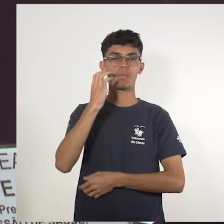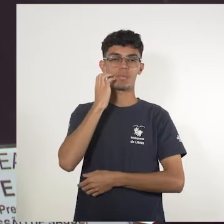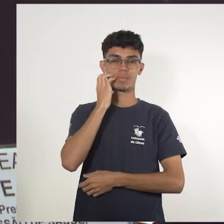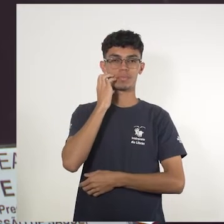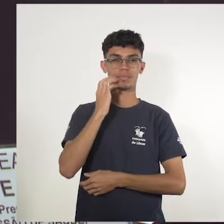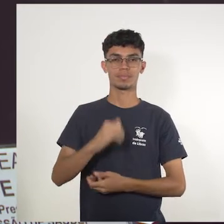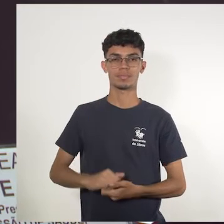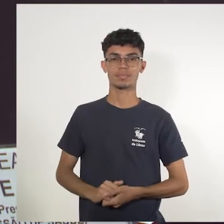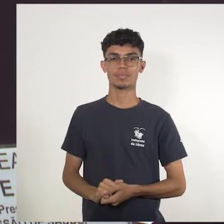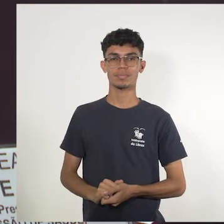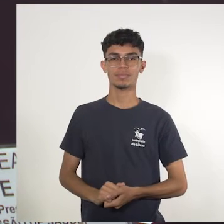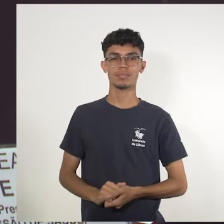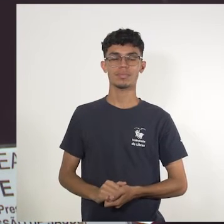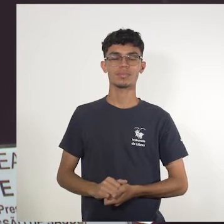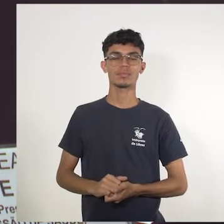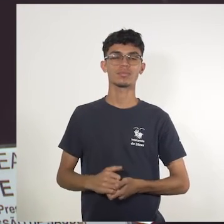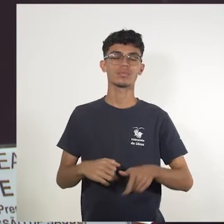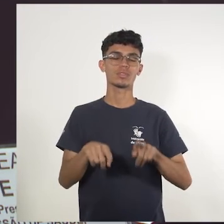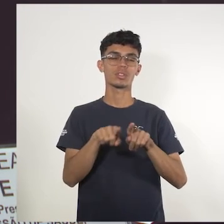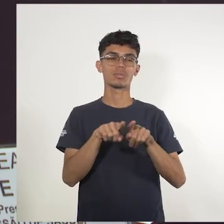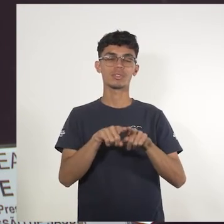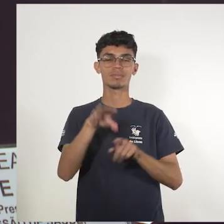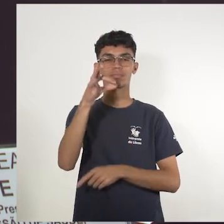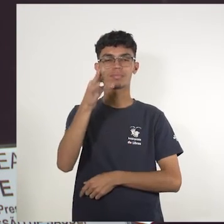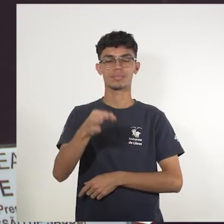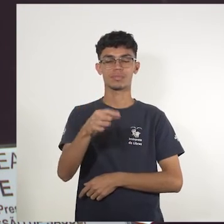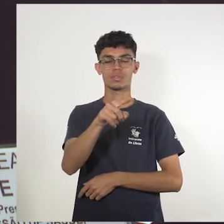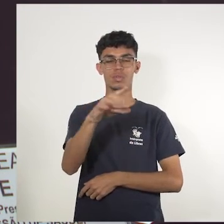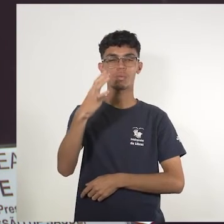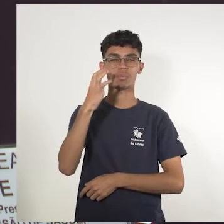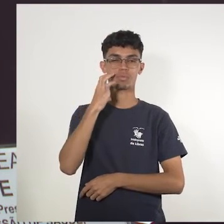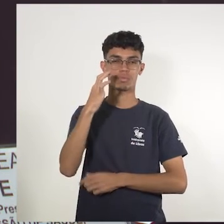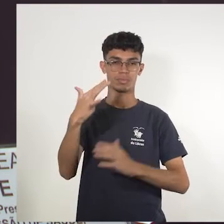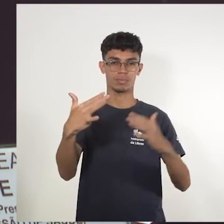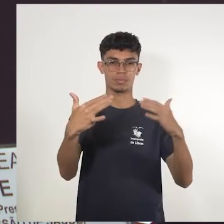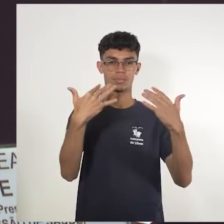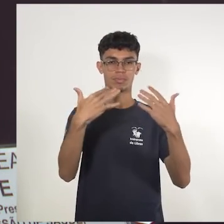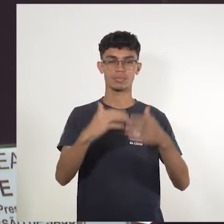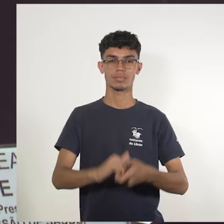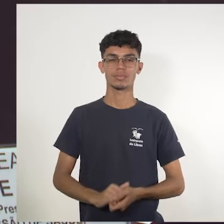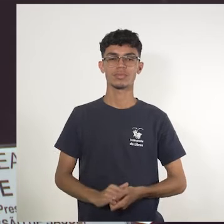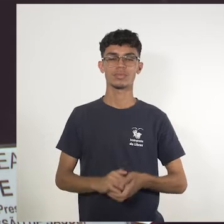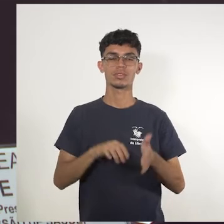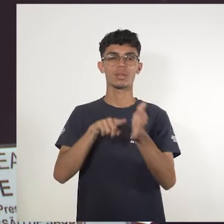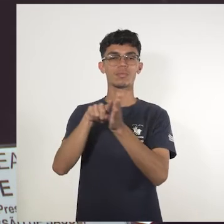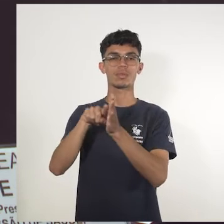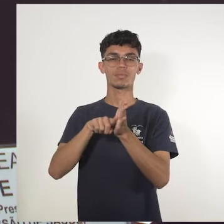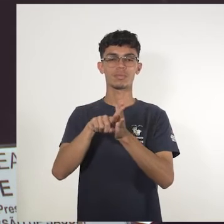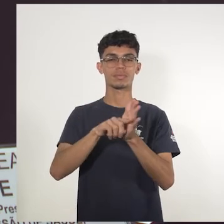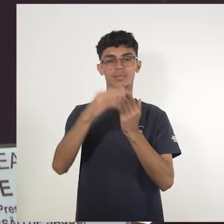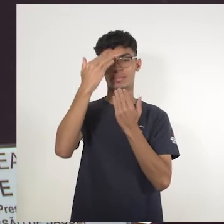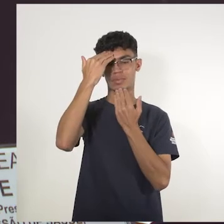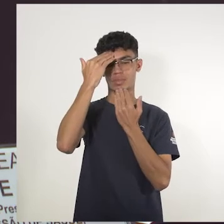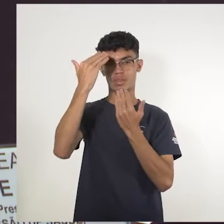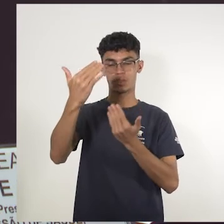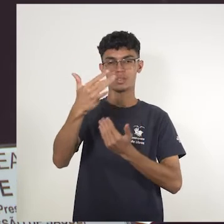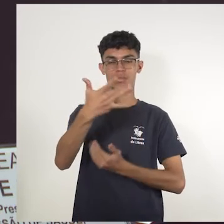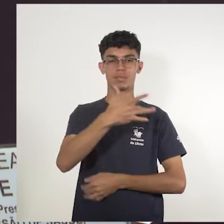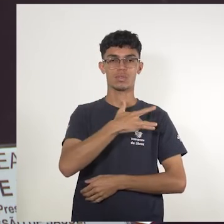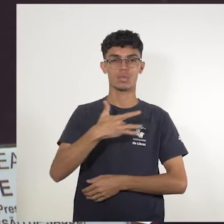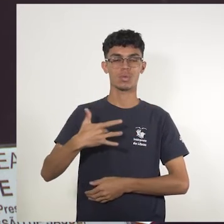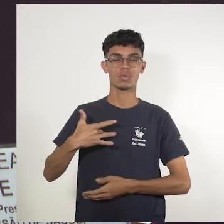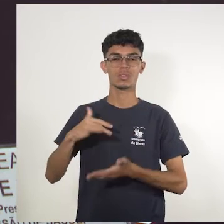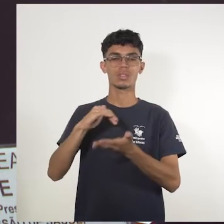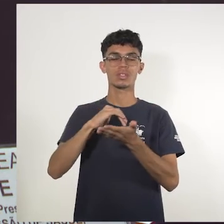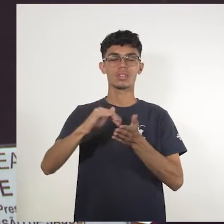que certamente também nos assiste. Com relação a esses dados, parabenizar a Secretaria de Saúde, a Prefeitura. Acho